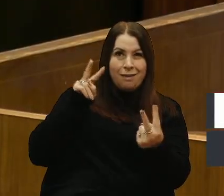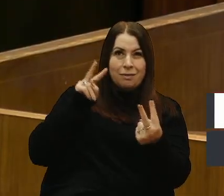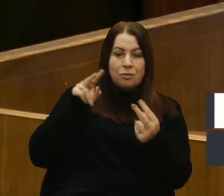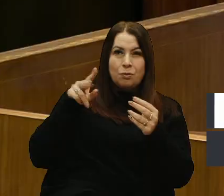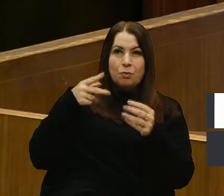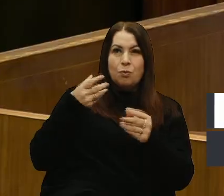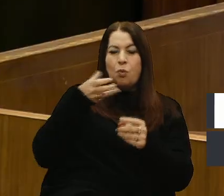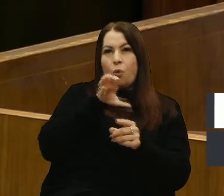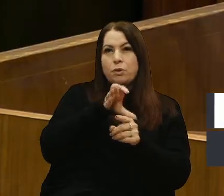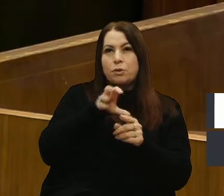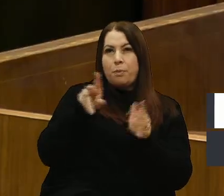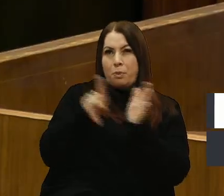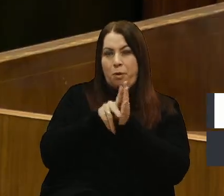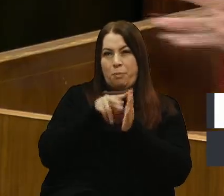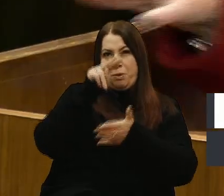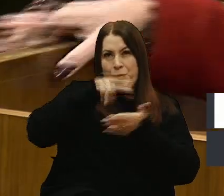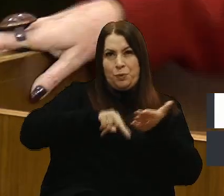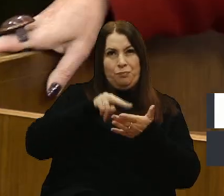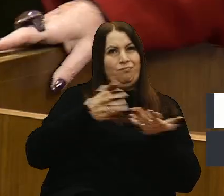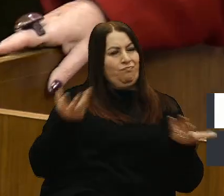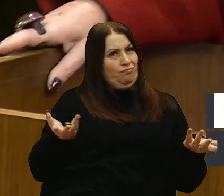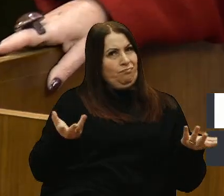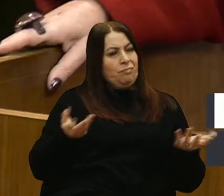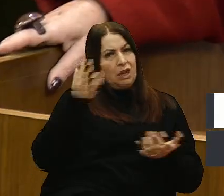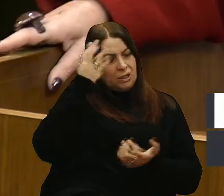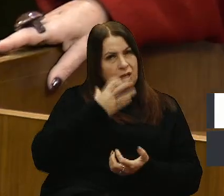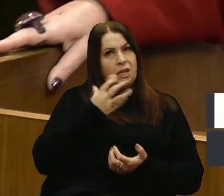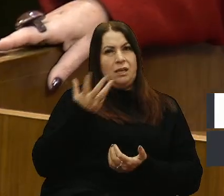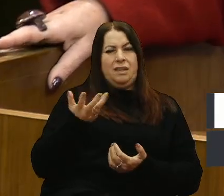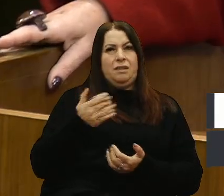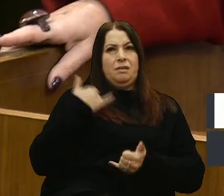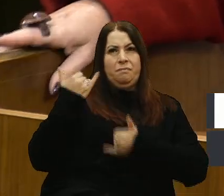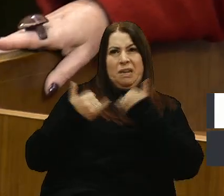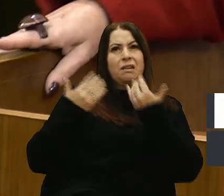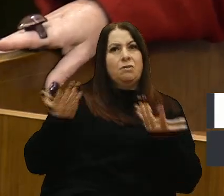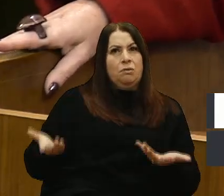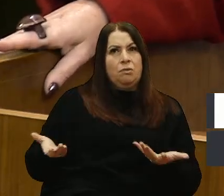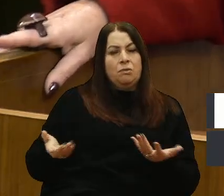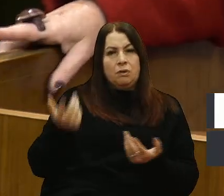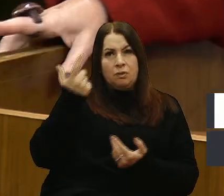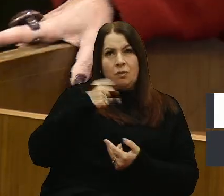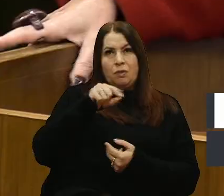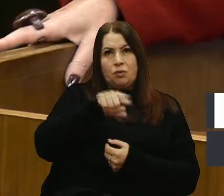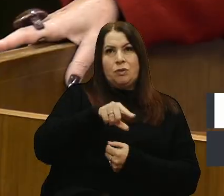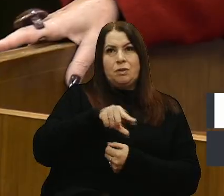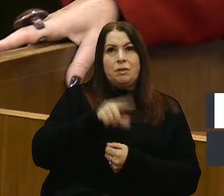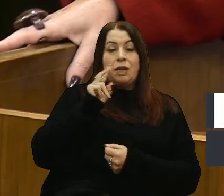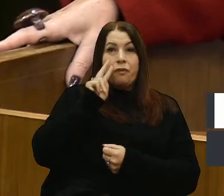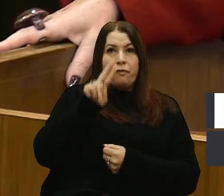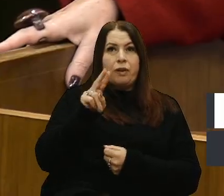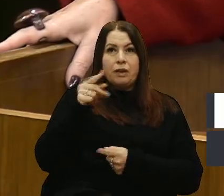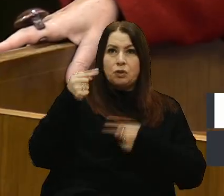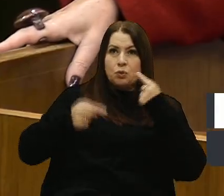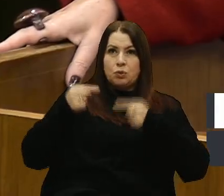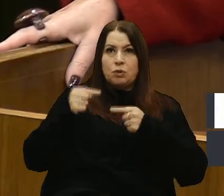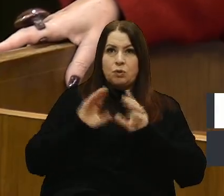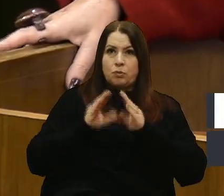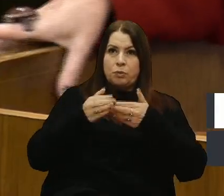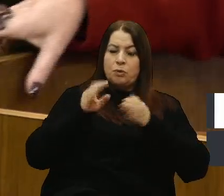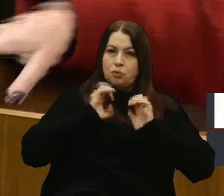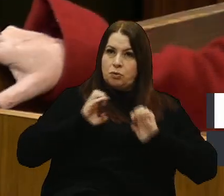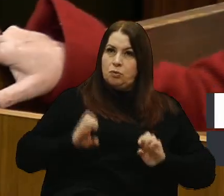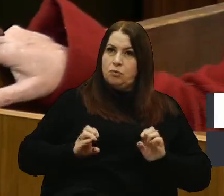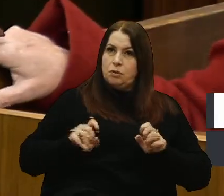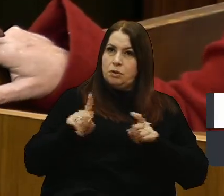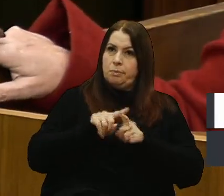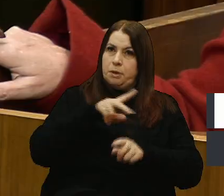próprio parecer. Sério, isso é brincadeira. Eu acho que nós temos que reavaliar essa discussão da comissão de ética,